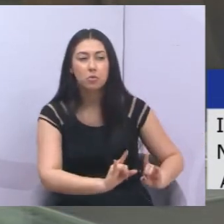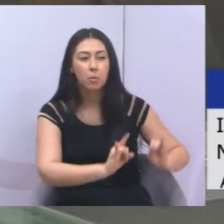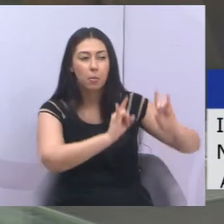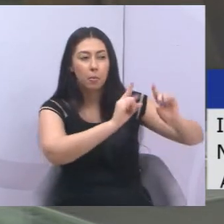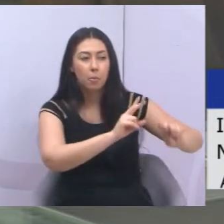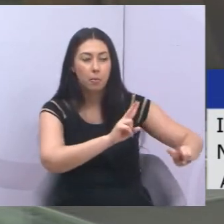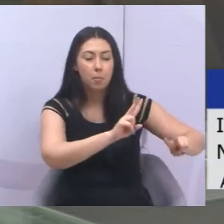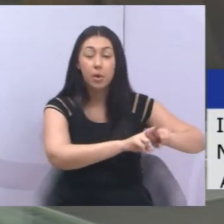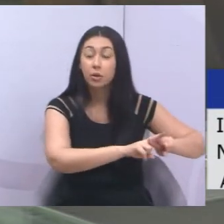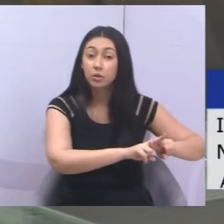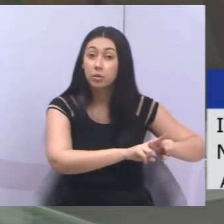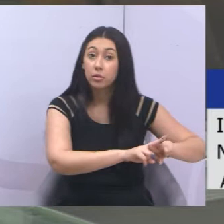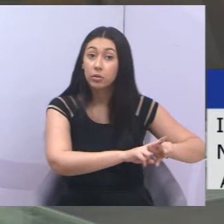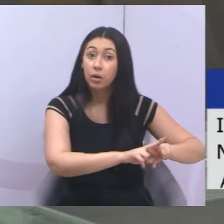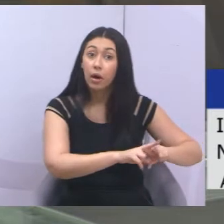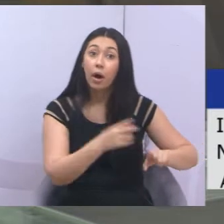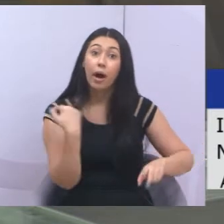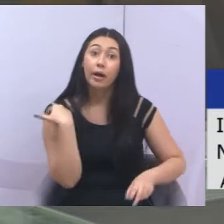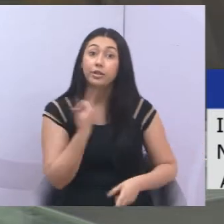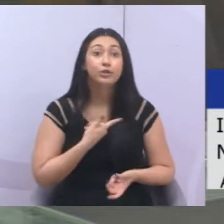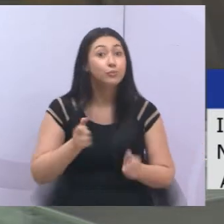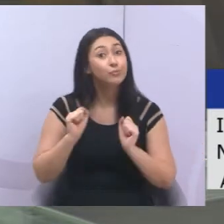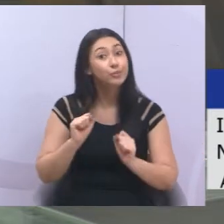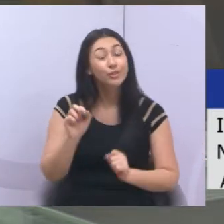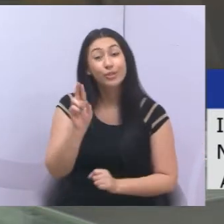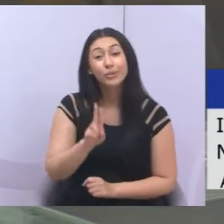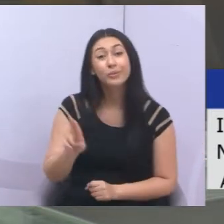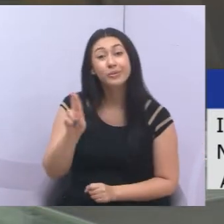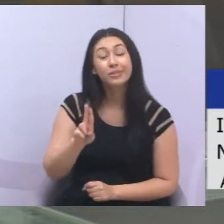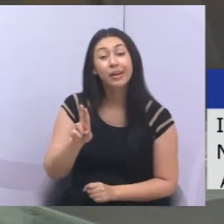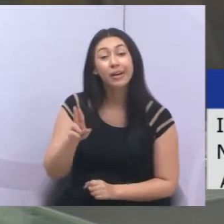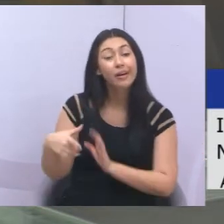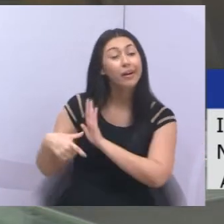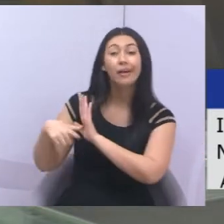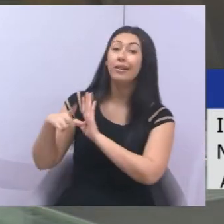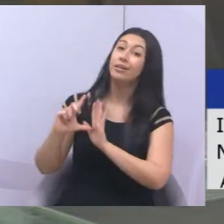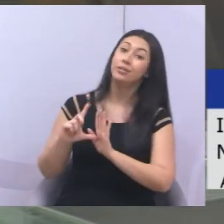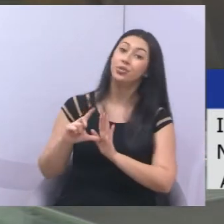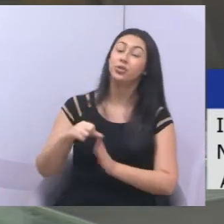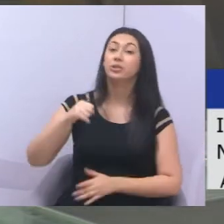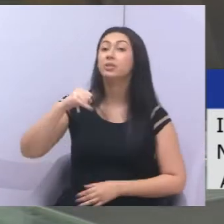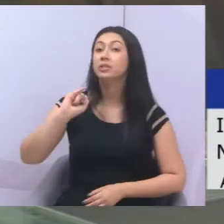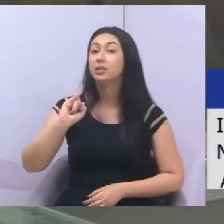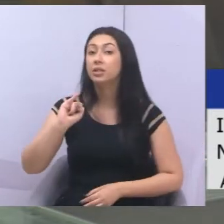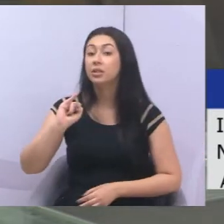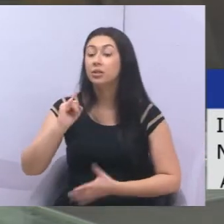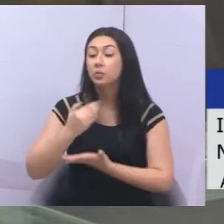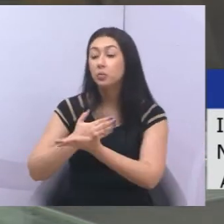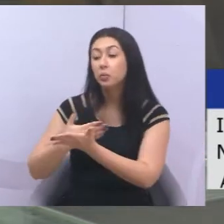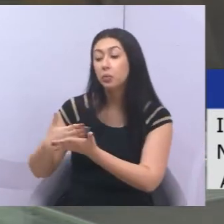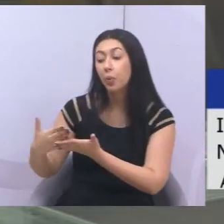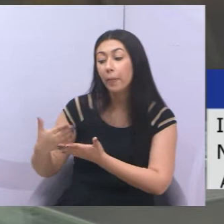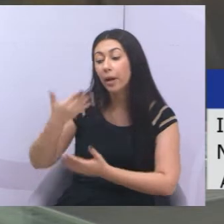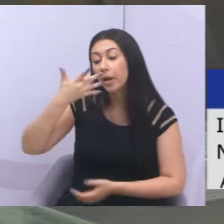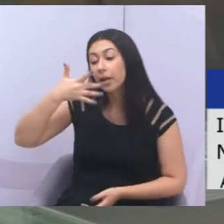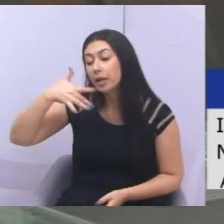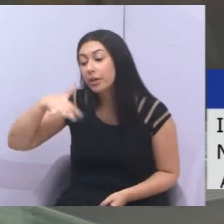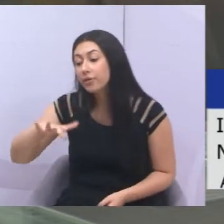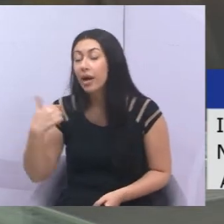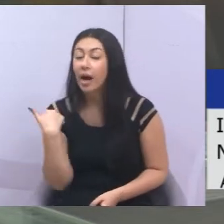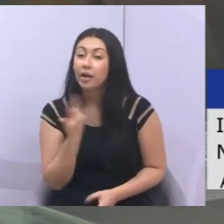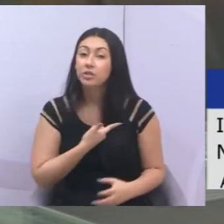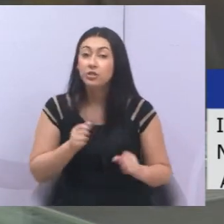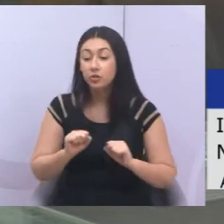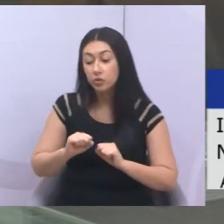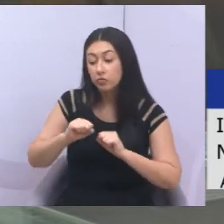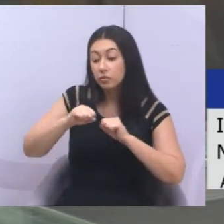dentro, poderiam ter sido evitados se na infância houvesse uma dedicação